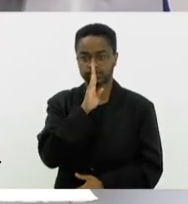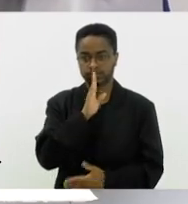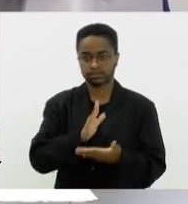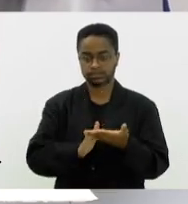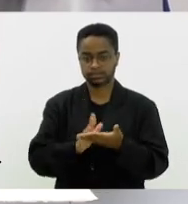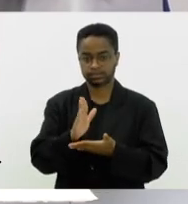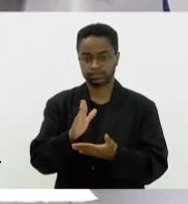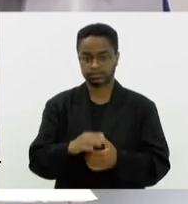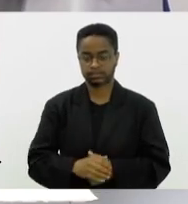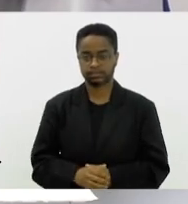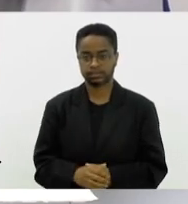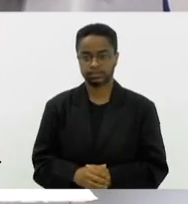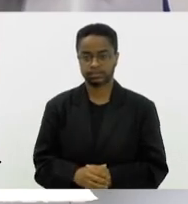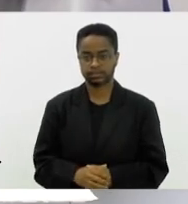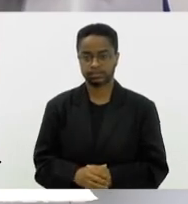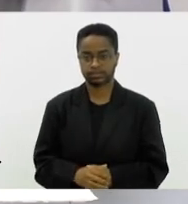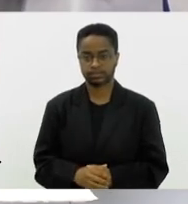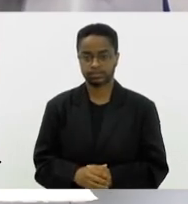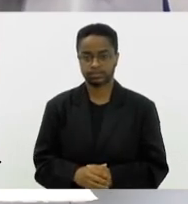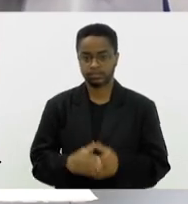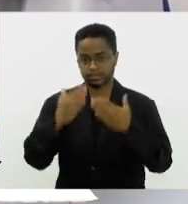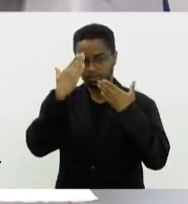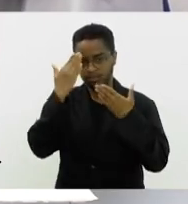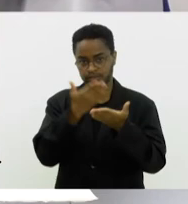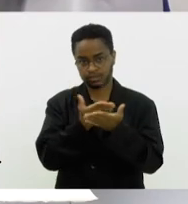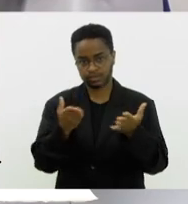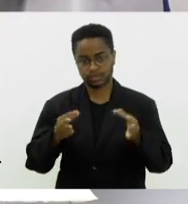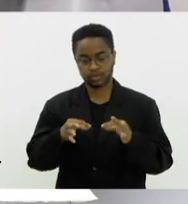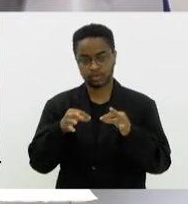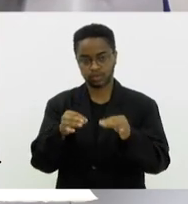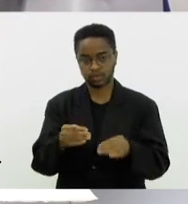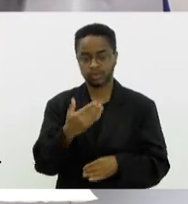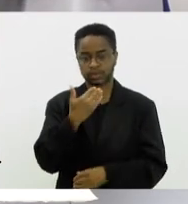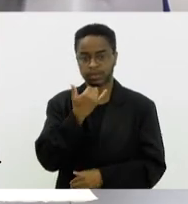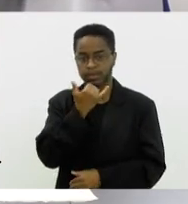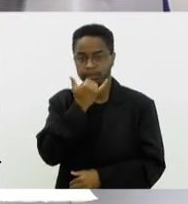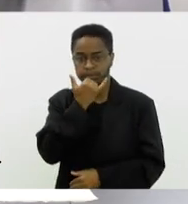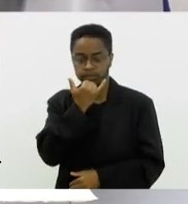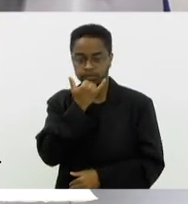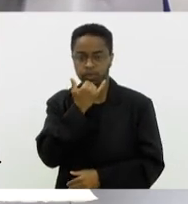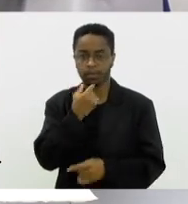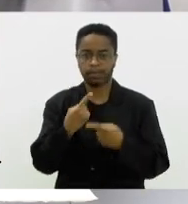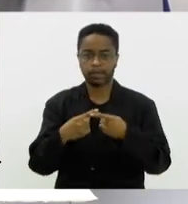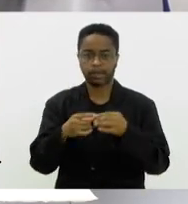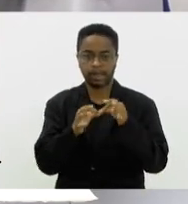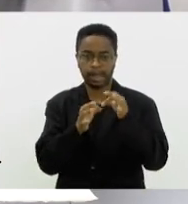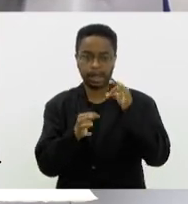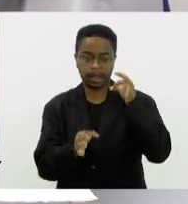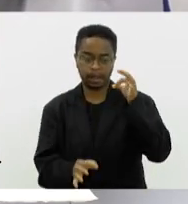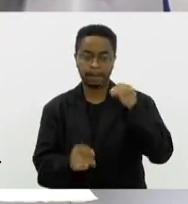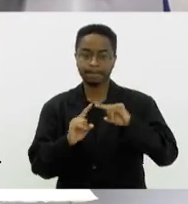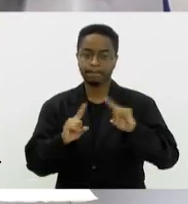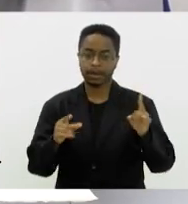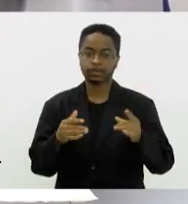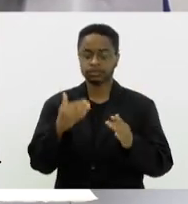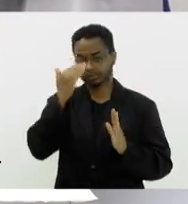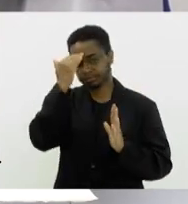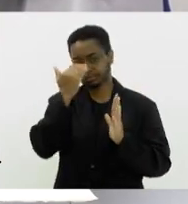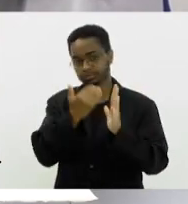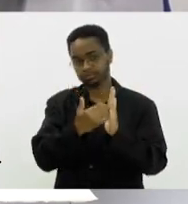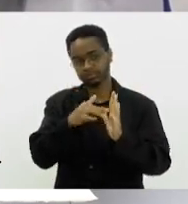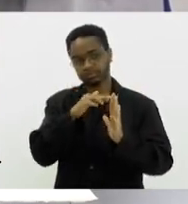estão, aprovado. Agradeço a todos aí, peço desculpas pela pauta extensiva, mas a gente cumpriu o compromisso